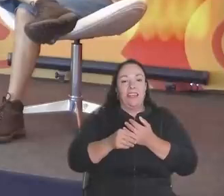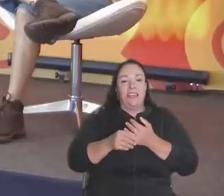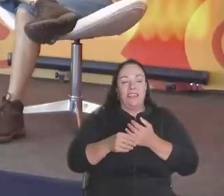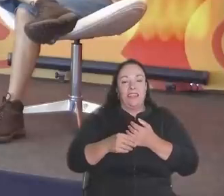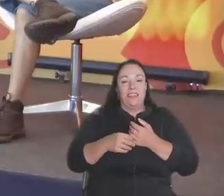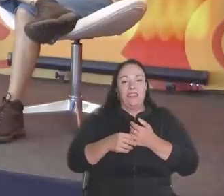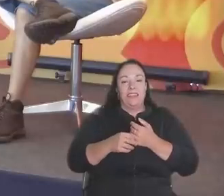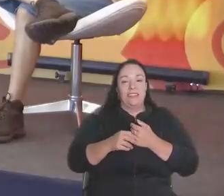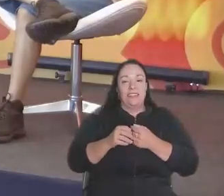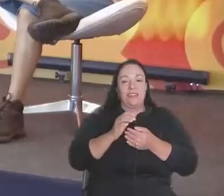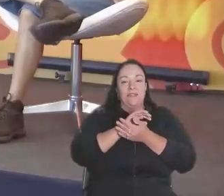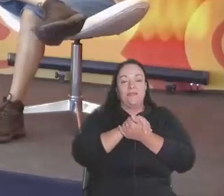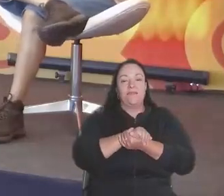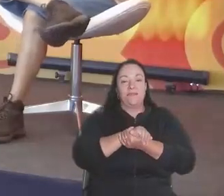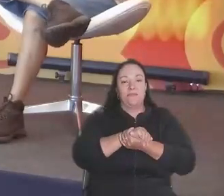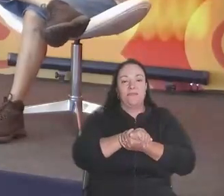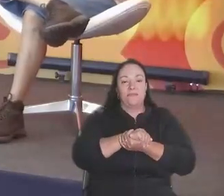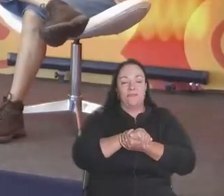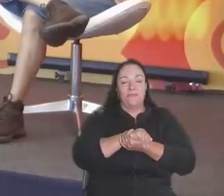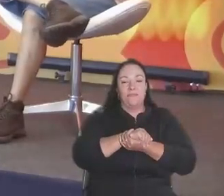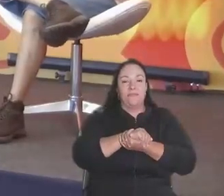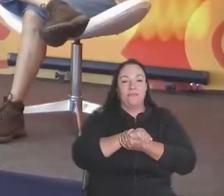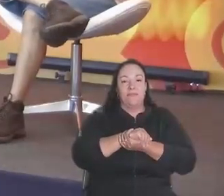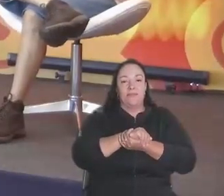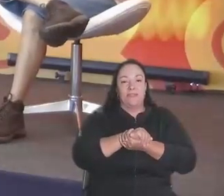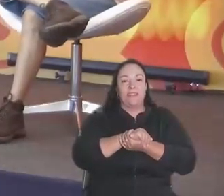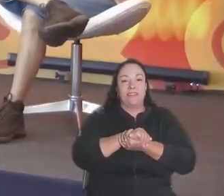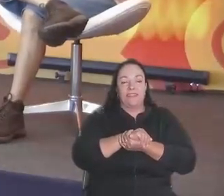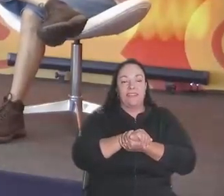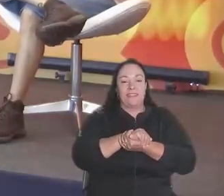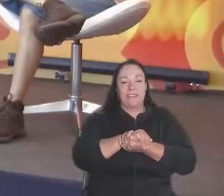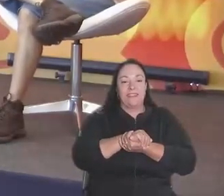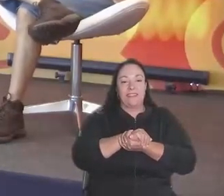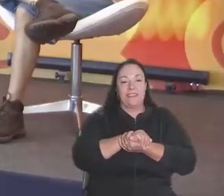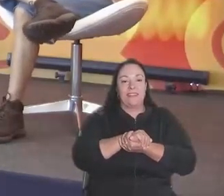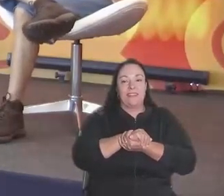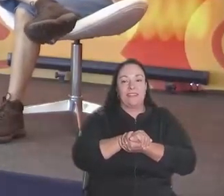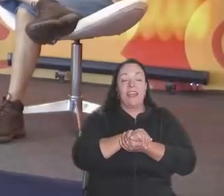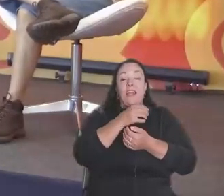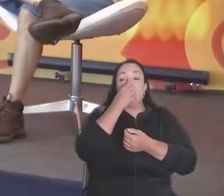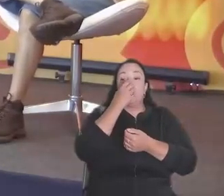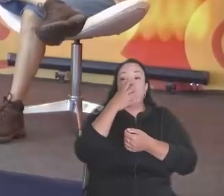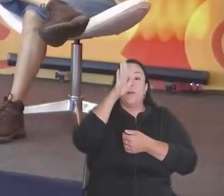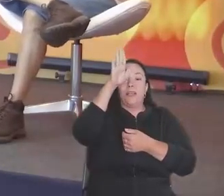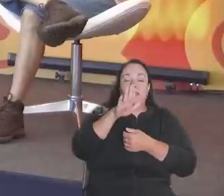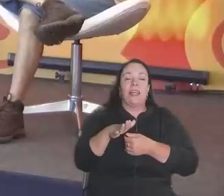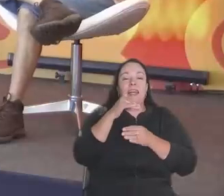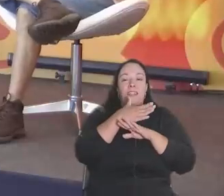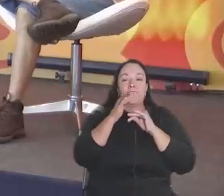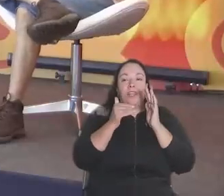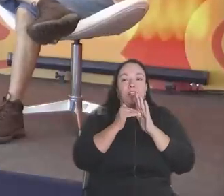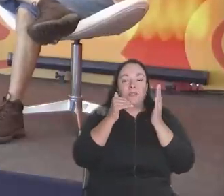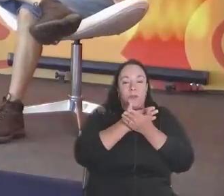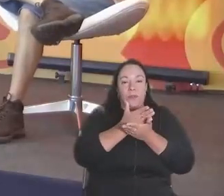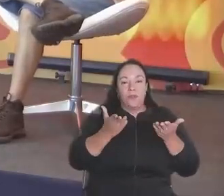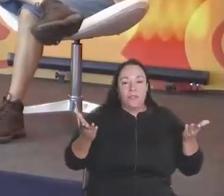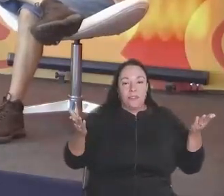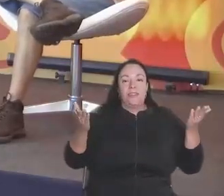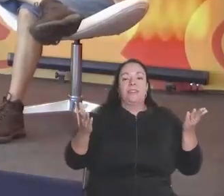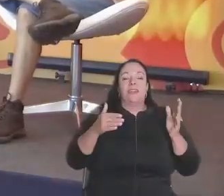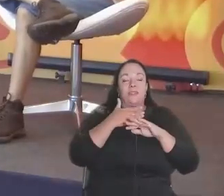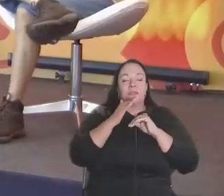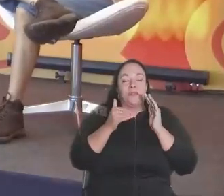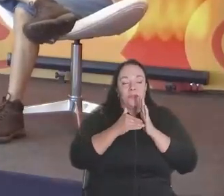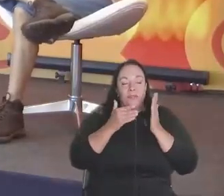Mandava texto para ela, mandava o texto para ela. Muito boa tarde a todos. Boa tarde. Boa tarde, Oscar, professora